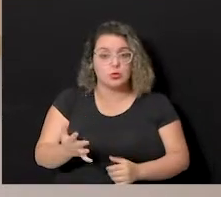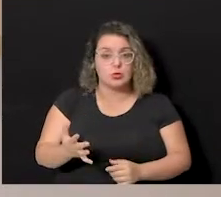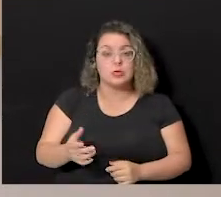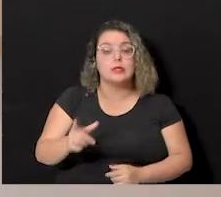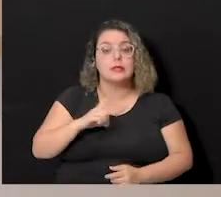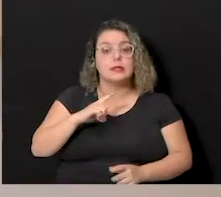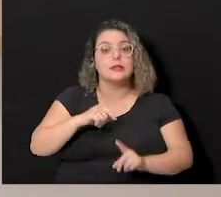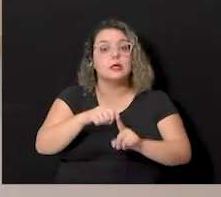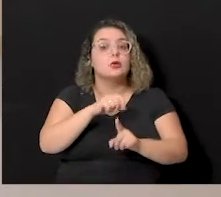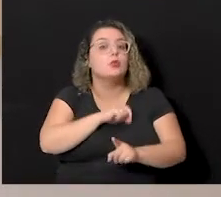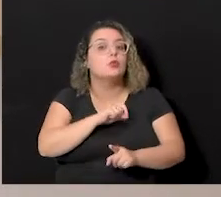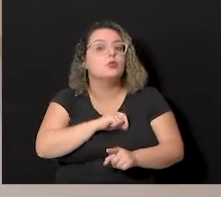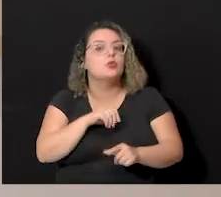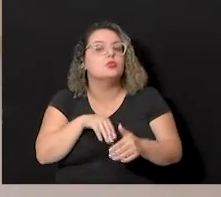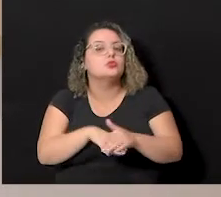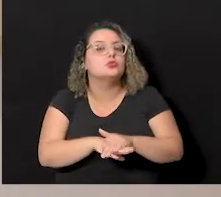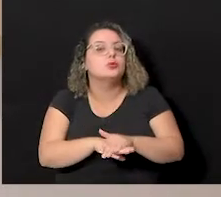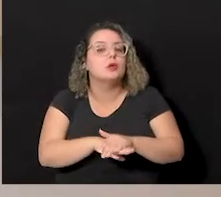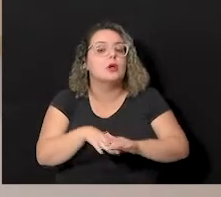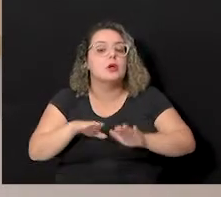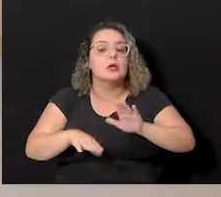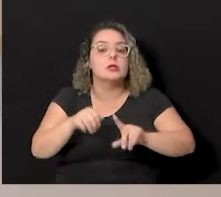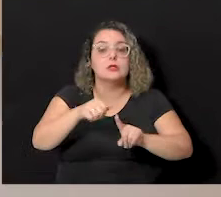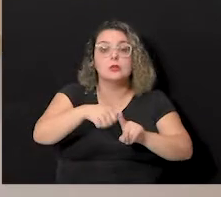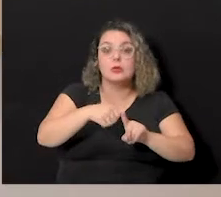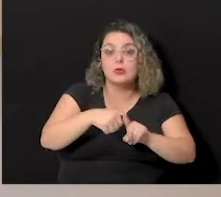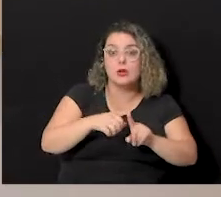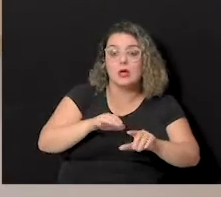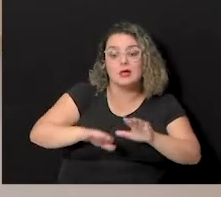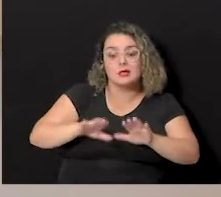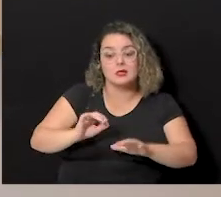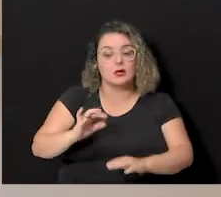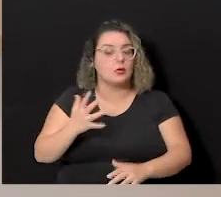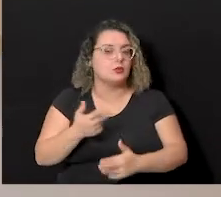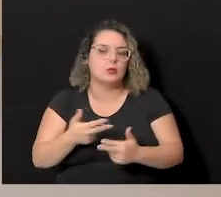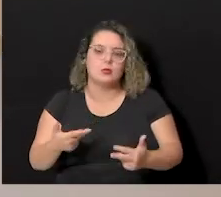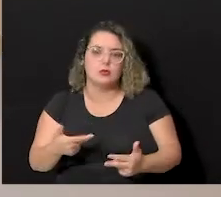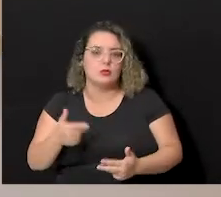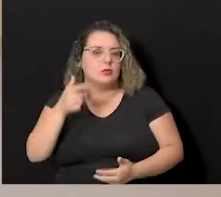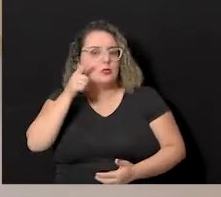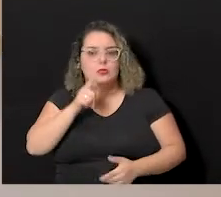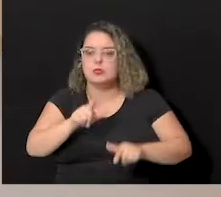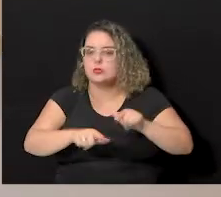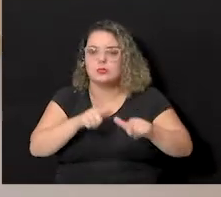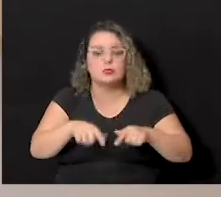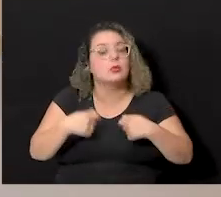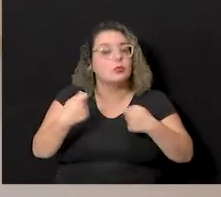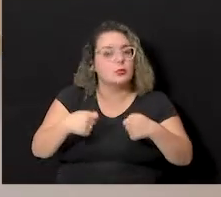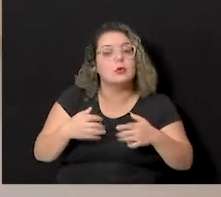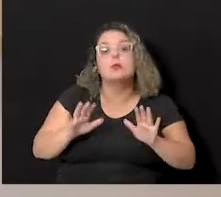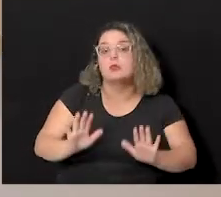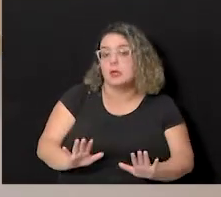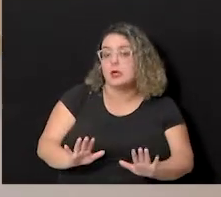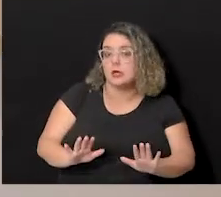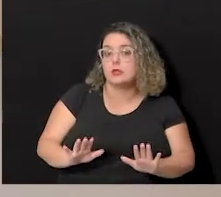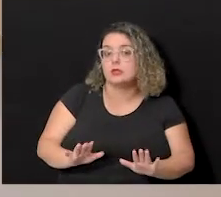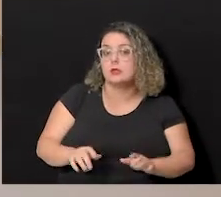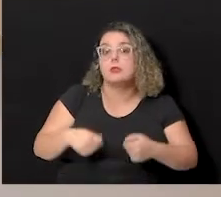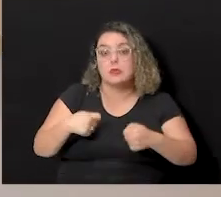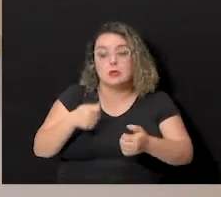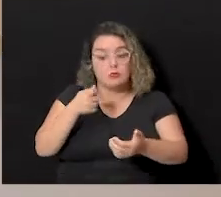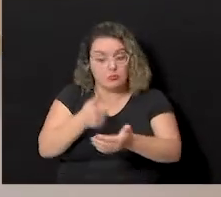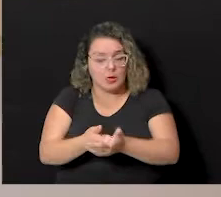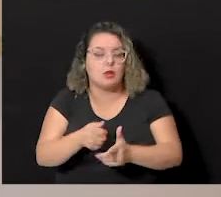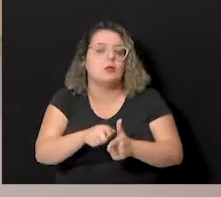tem uma reserva de emergência, porque de repente um mês você tem um imprevisto, não conseguiu trabalhar o tanto que você precisava, mas